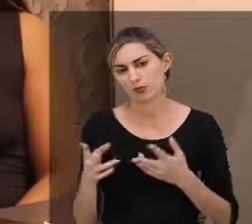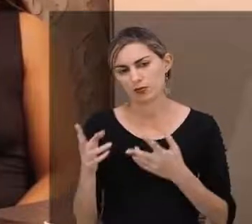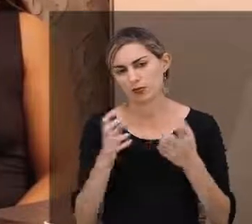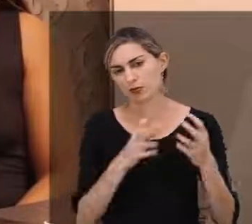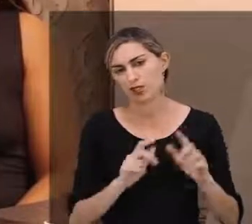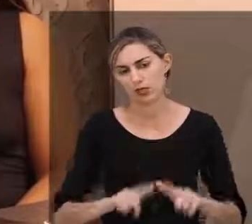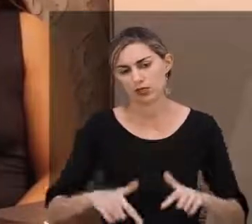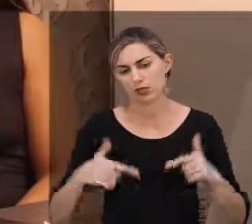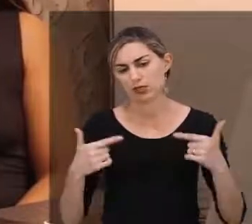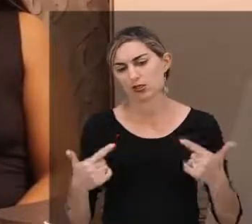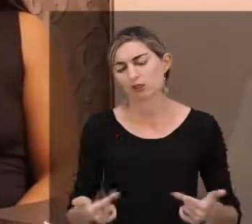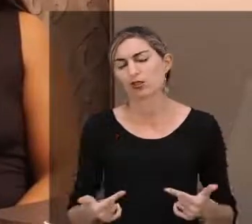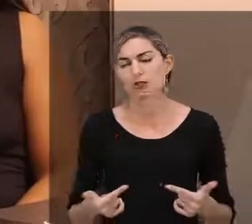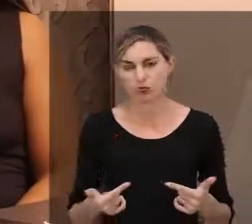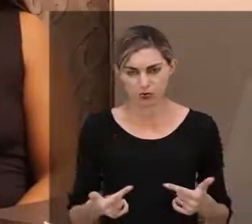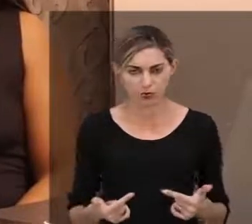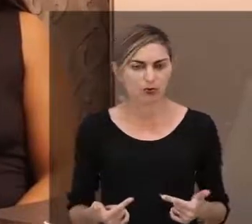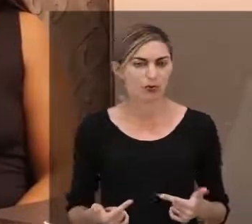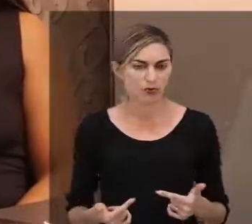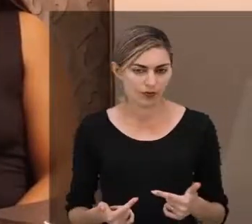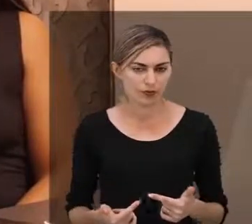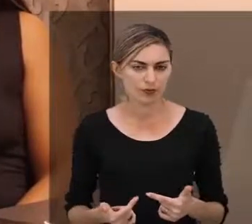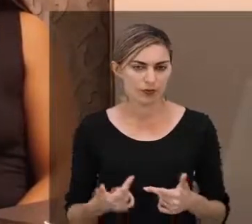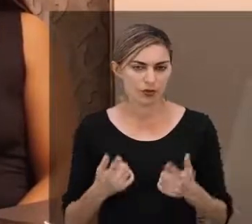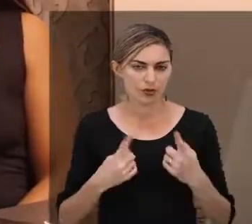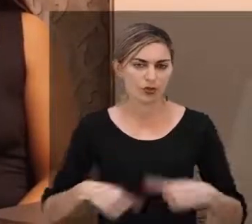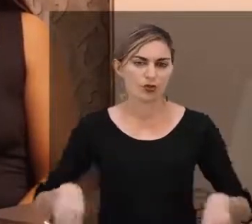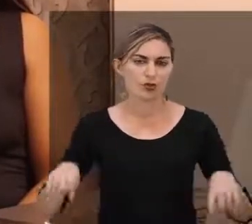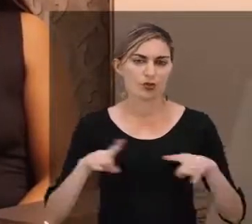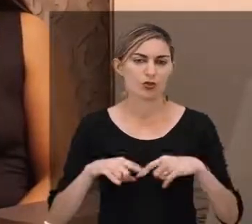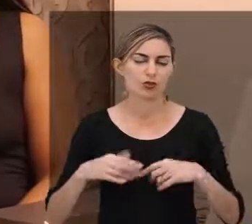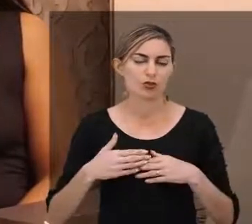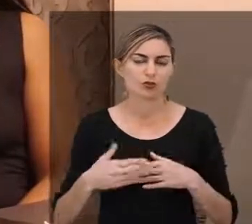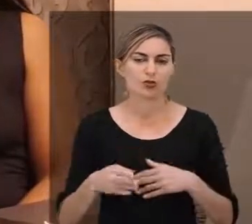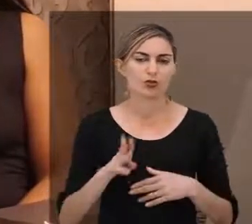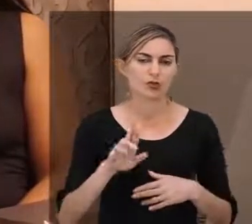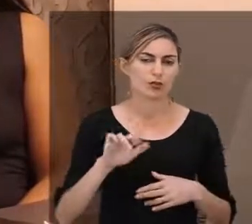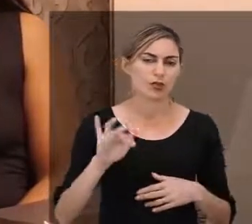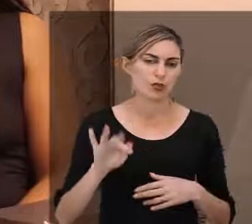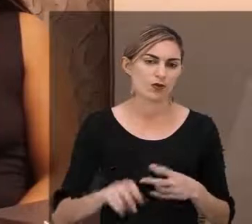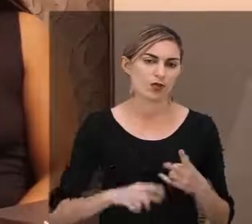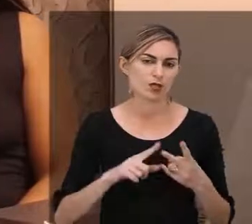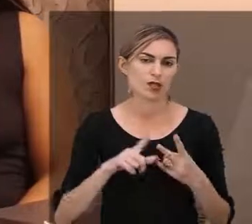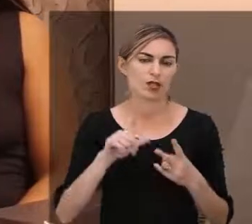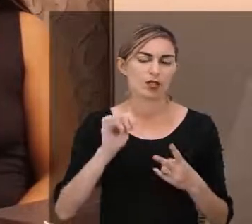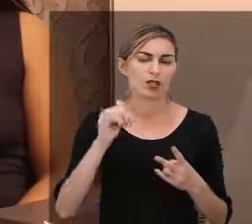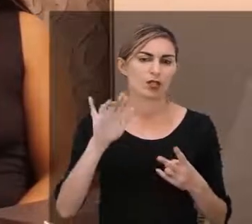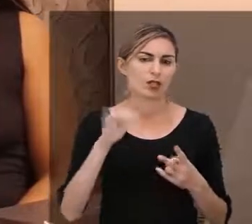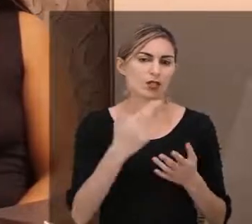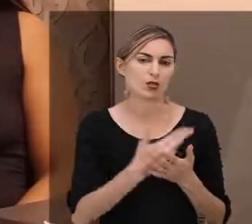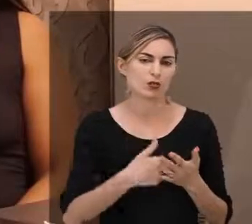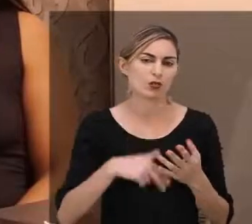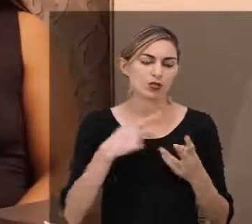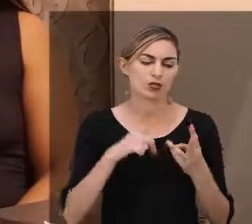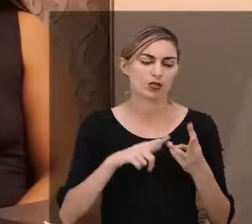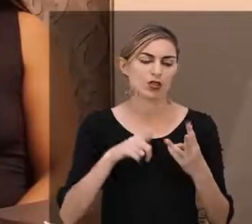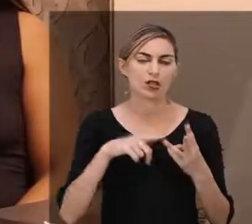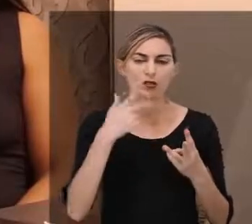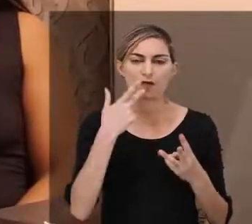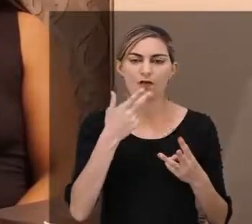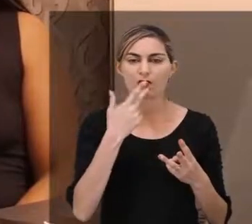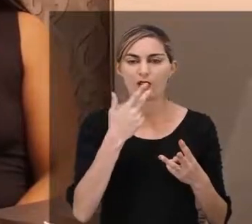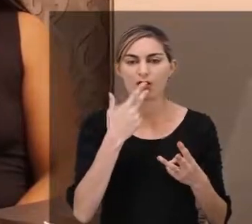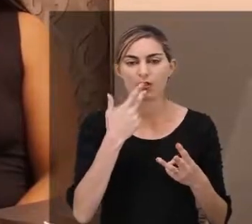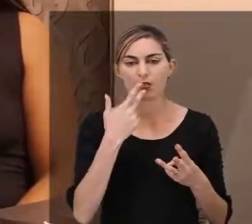de ação a ser seguida. Nós já passamos pelo briefing, nós passamos pelo layout e agora nós já estamos falando sobre